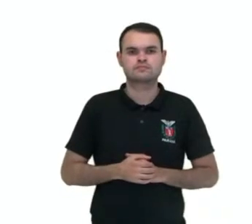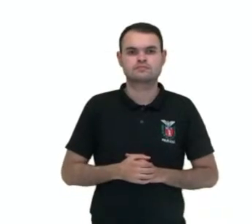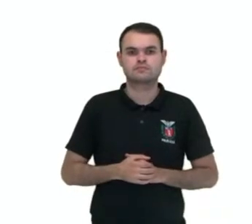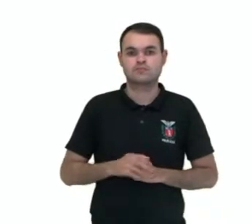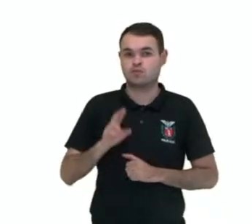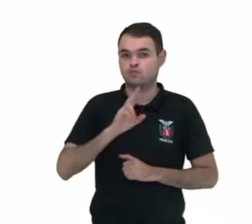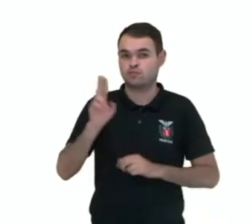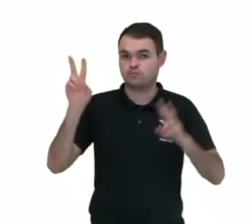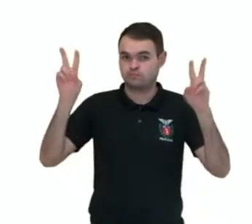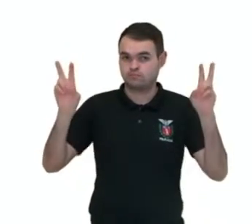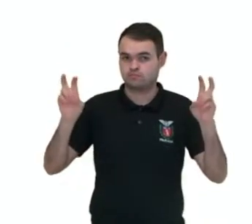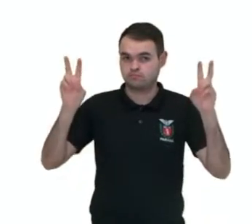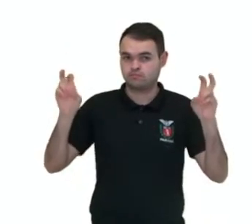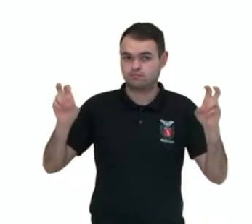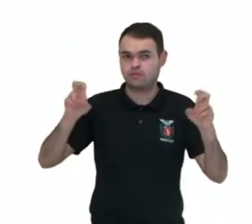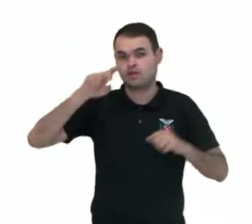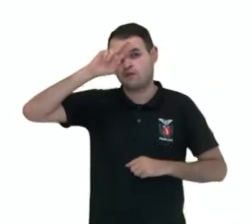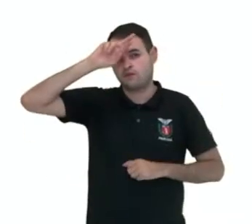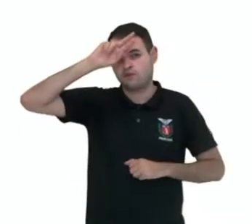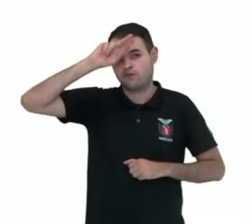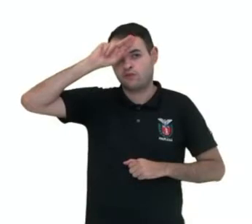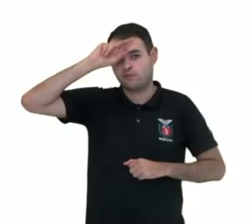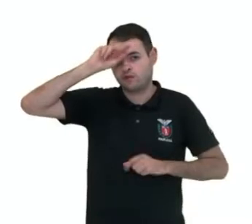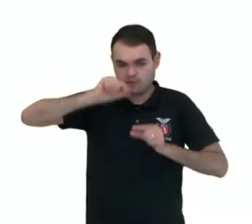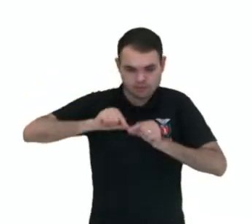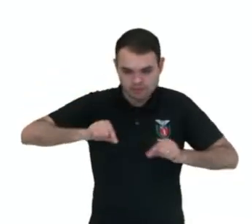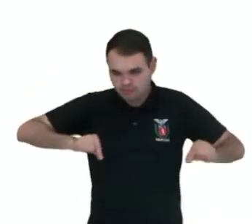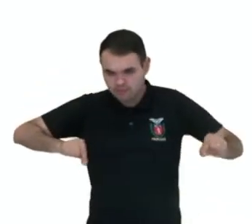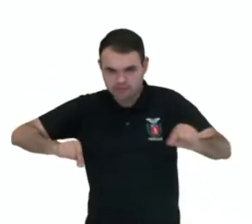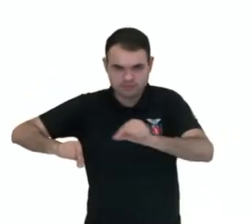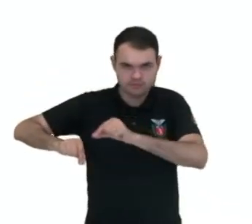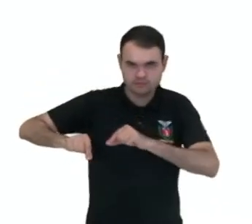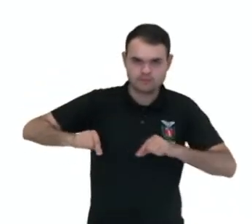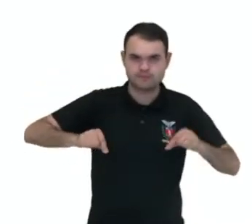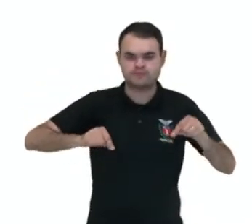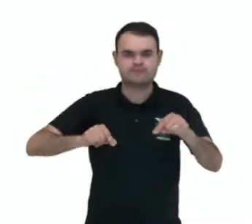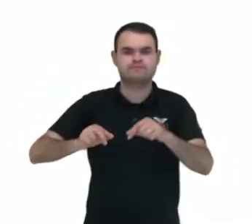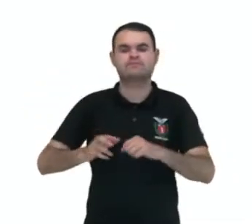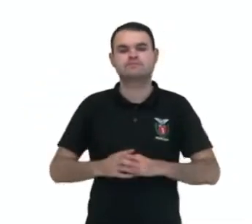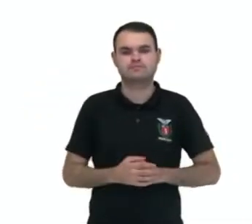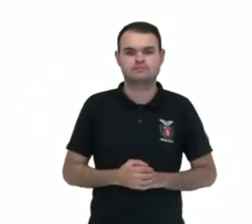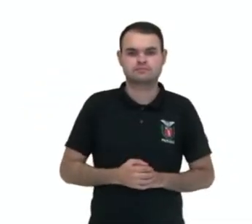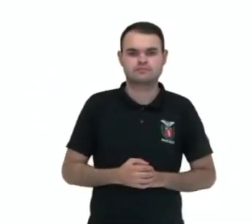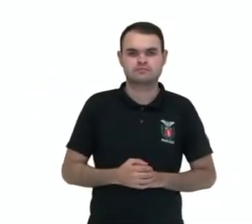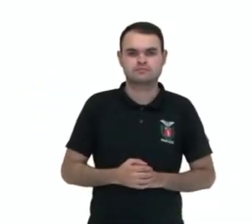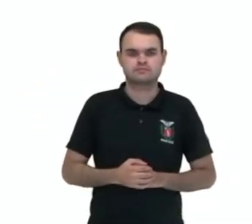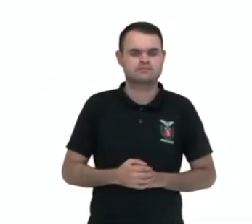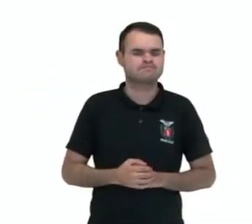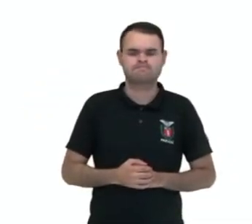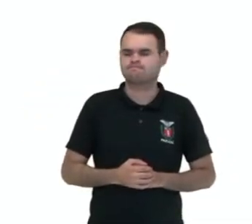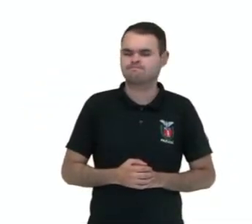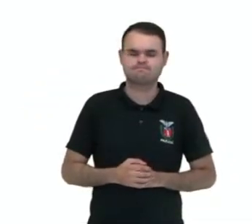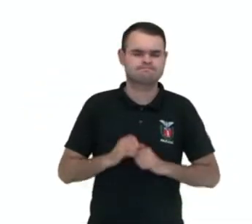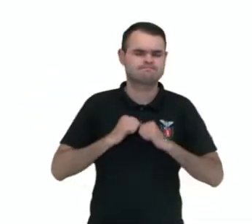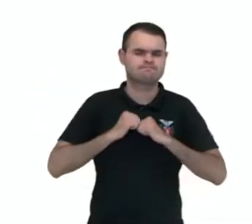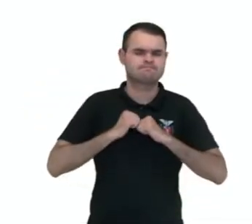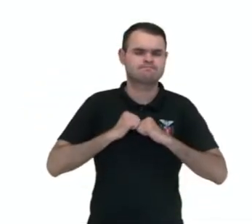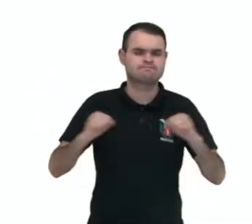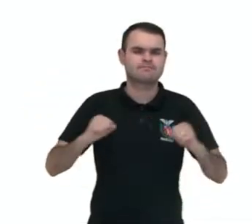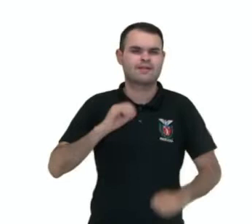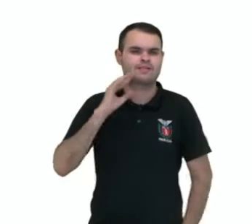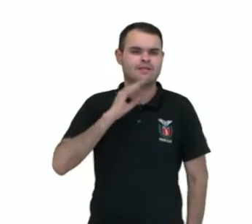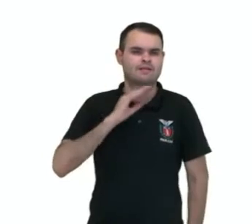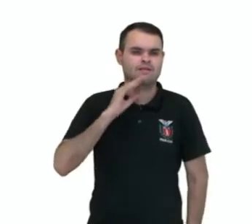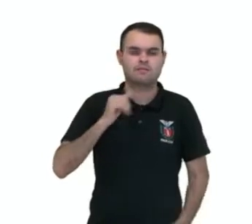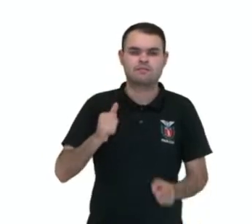nome do texto é As Formigas. Vamos ver como é esse texto. Foi a coisa mais bacana a